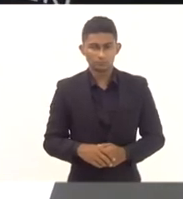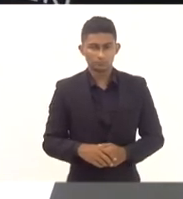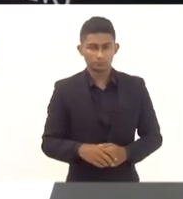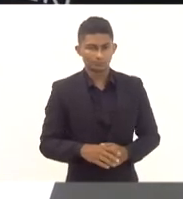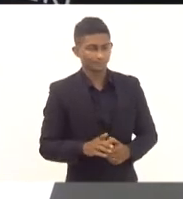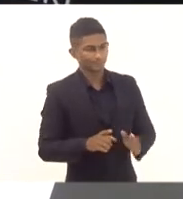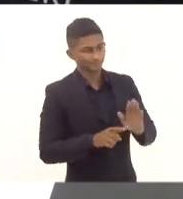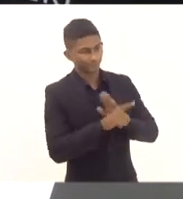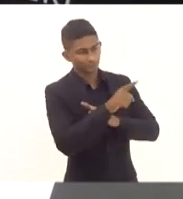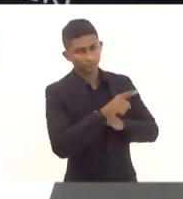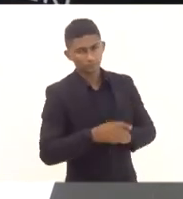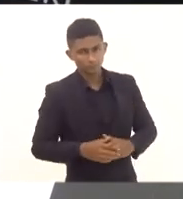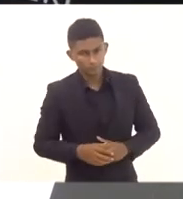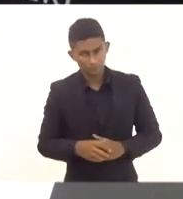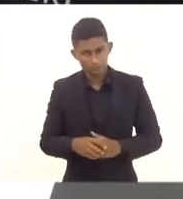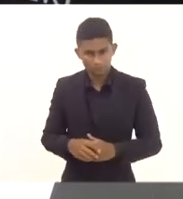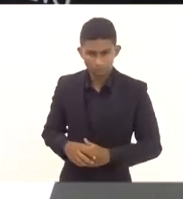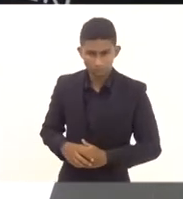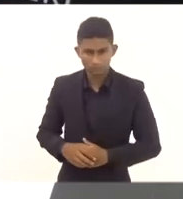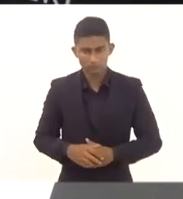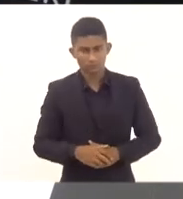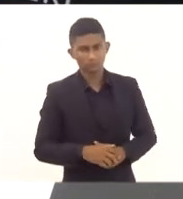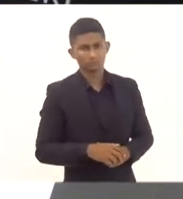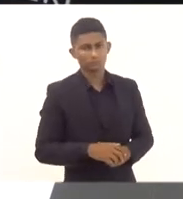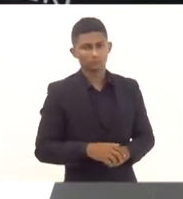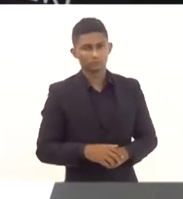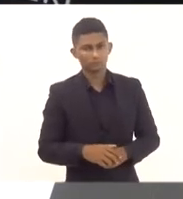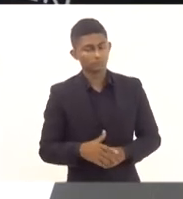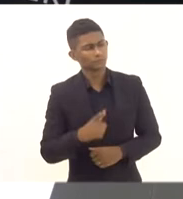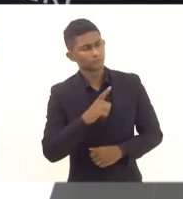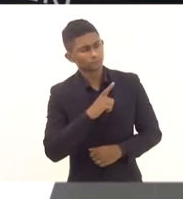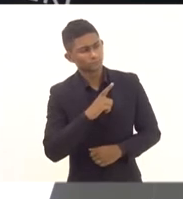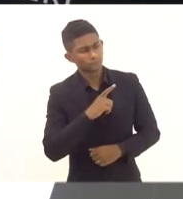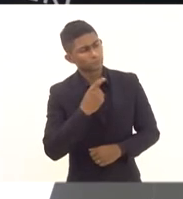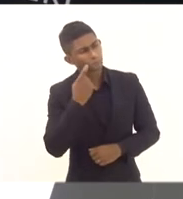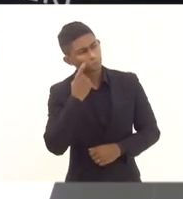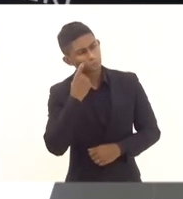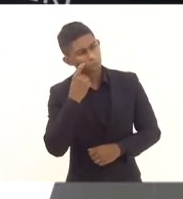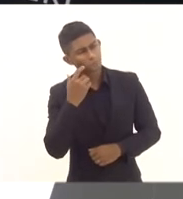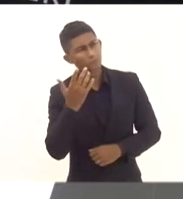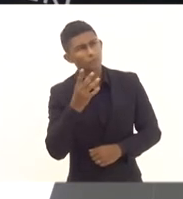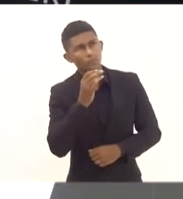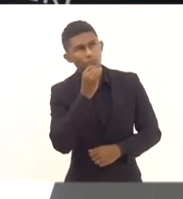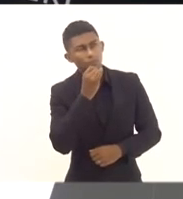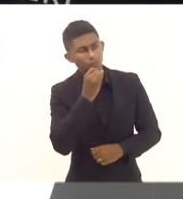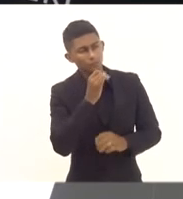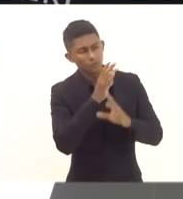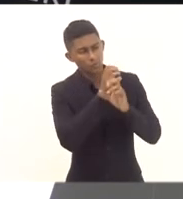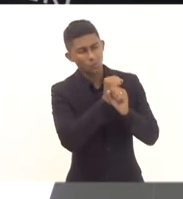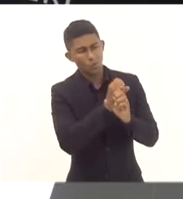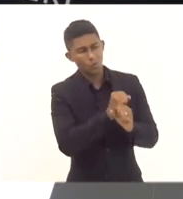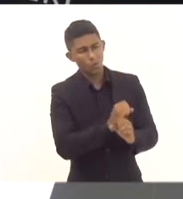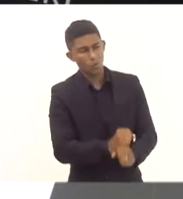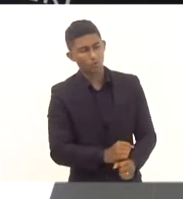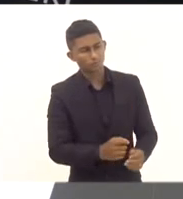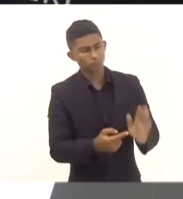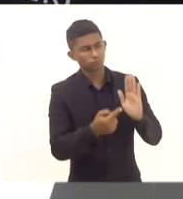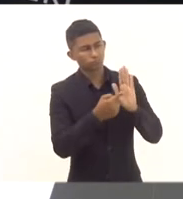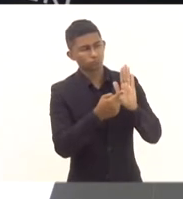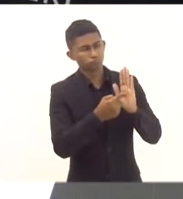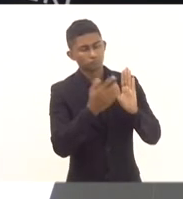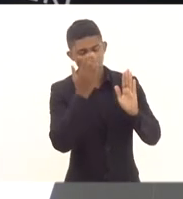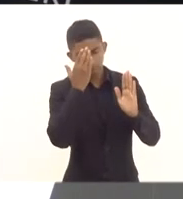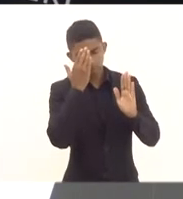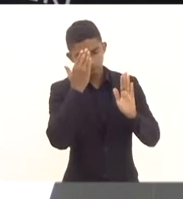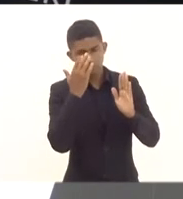subsecretário é existe na previsão legal a prestação de contas nós sabemos que o programa ele é